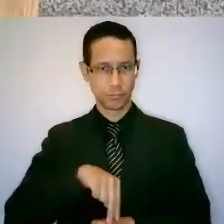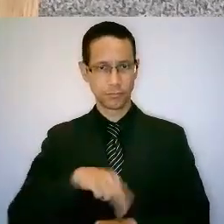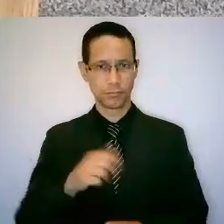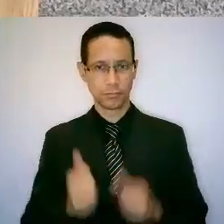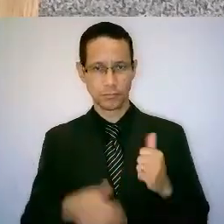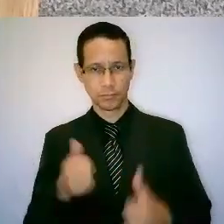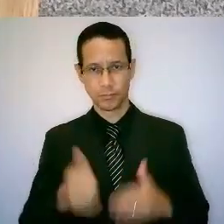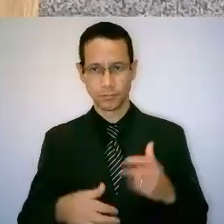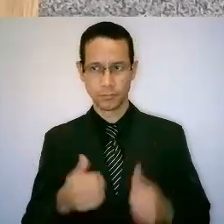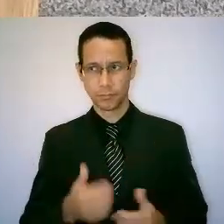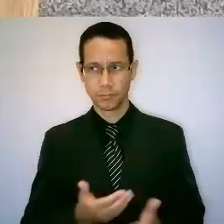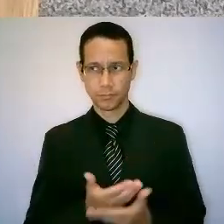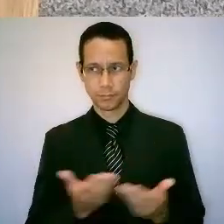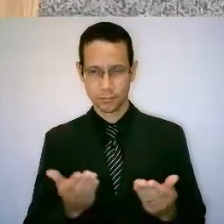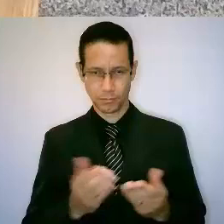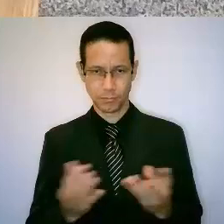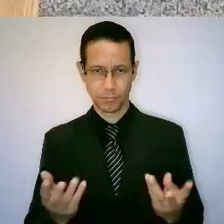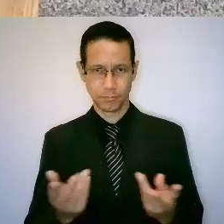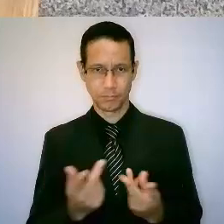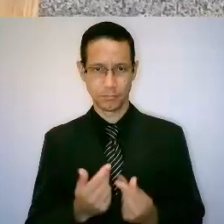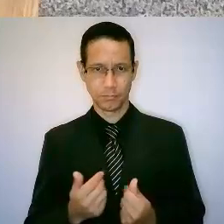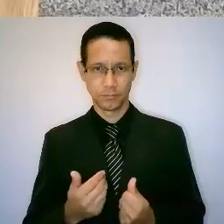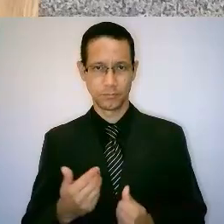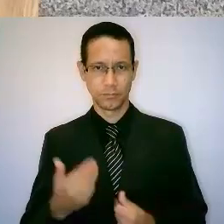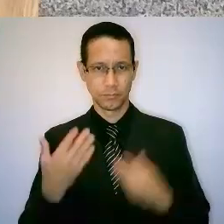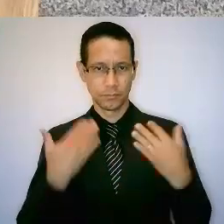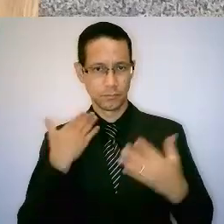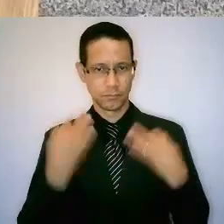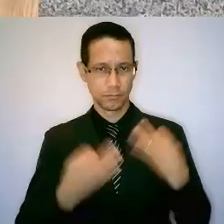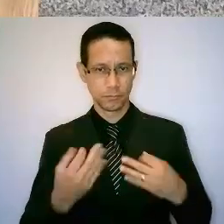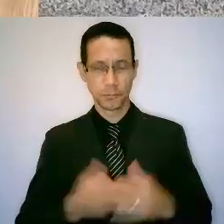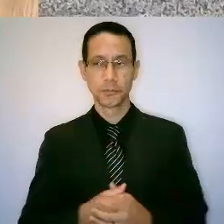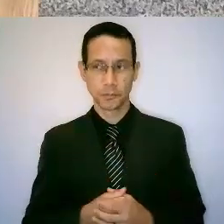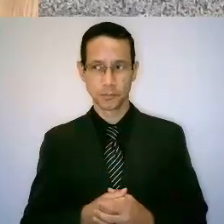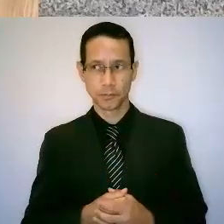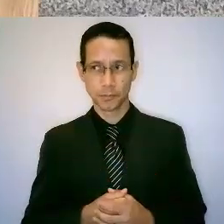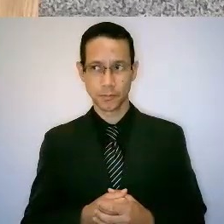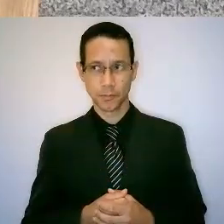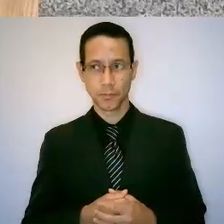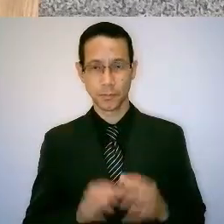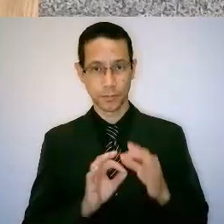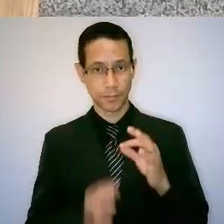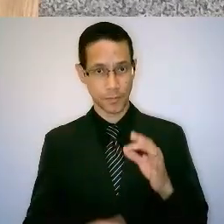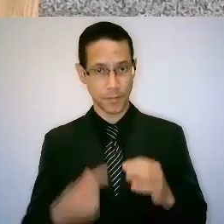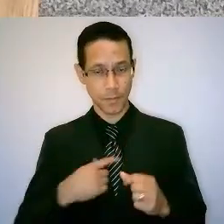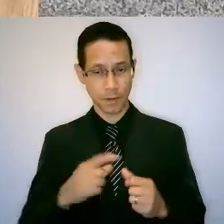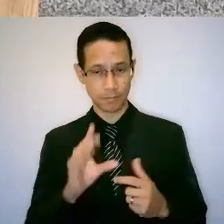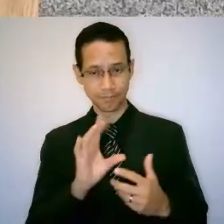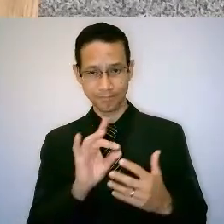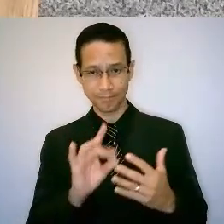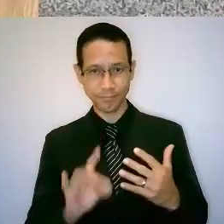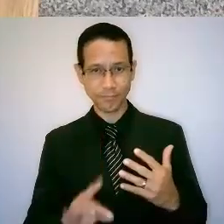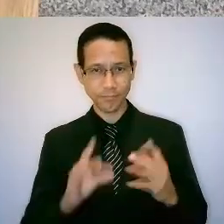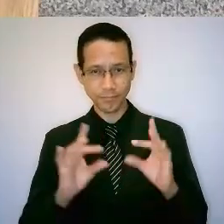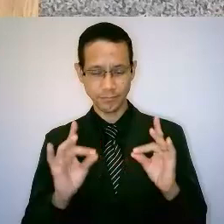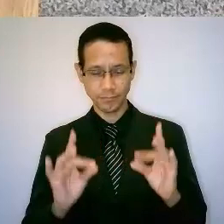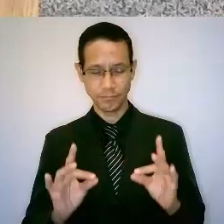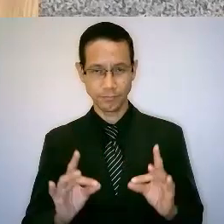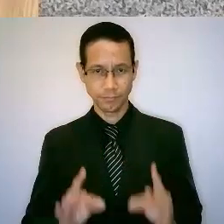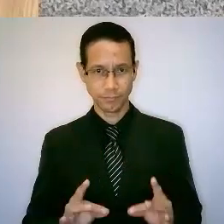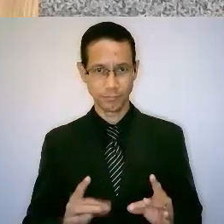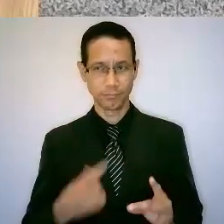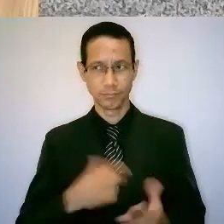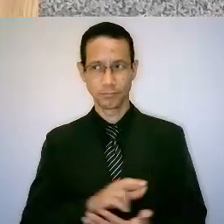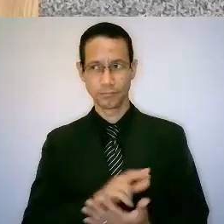perante vossas excelências sem mais delongas porque o caso tem diversas minúcias que eu faço questão de trazer